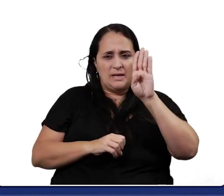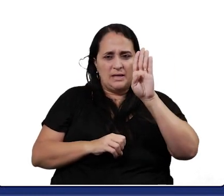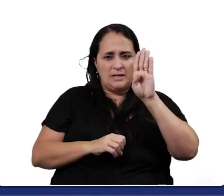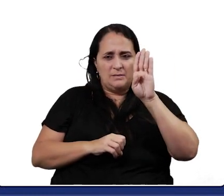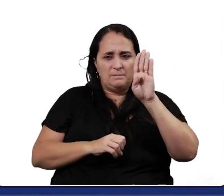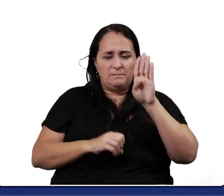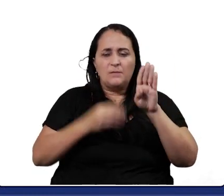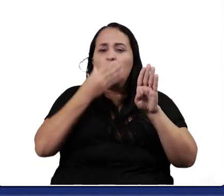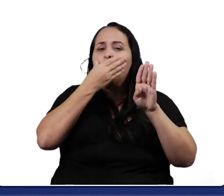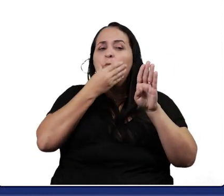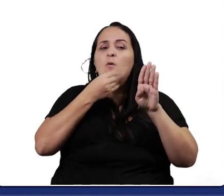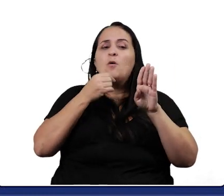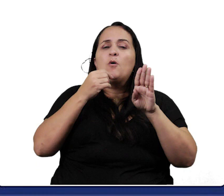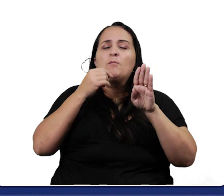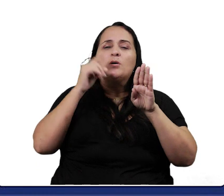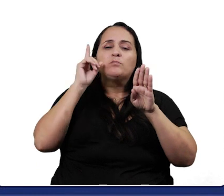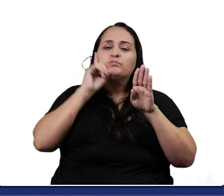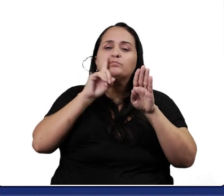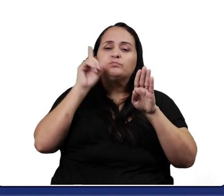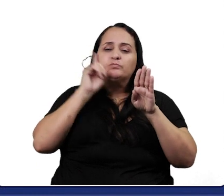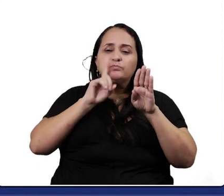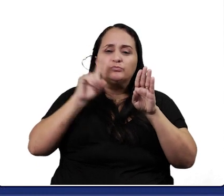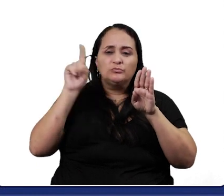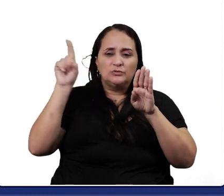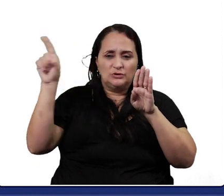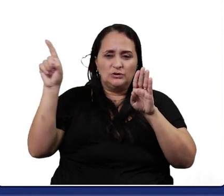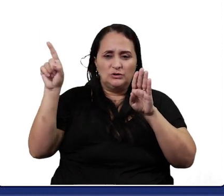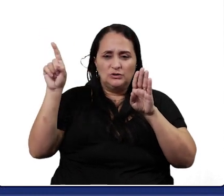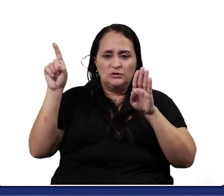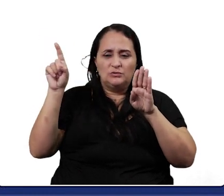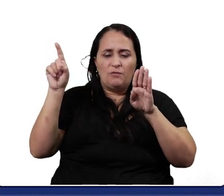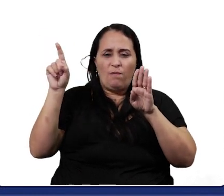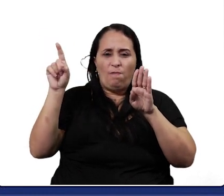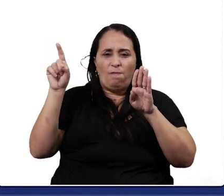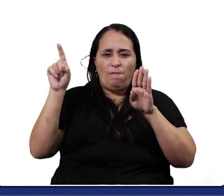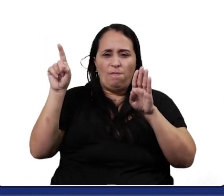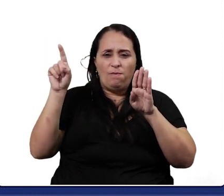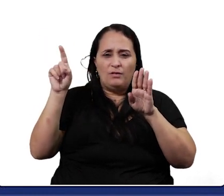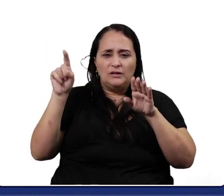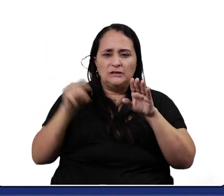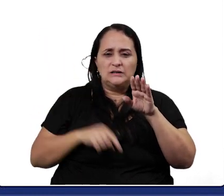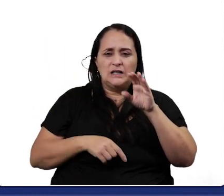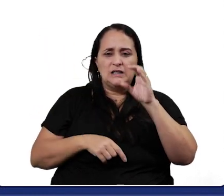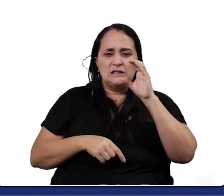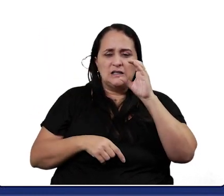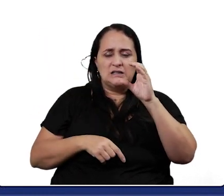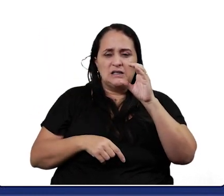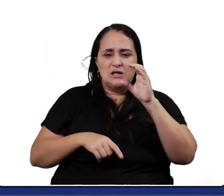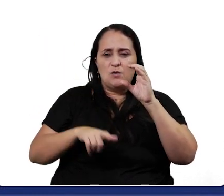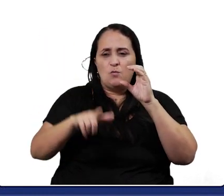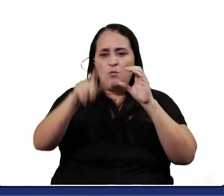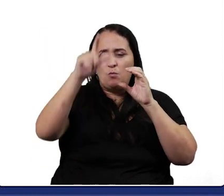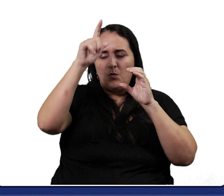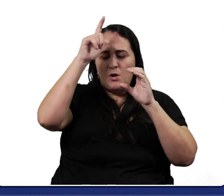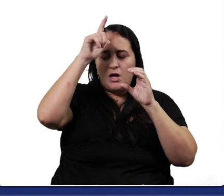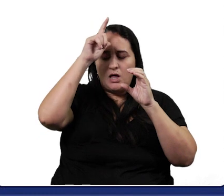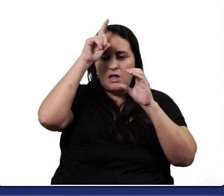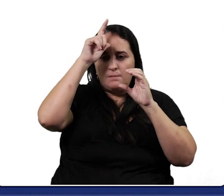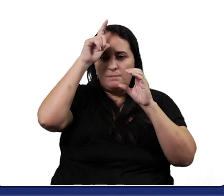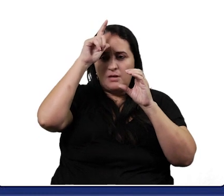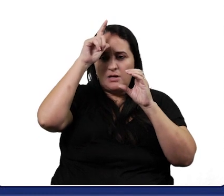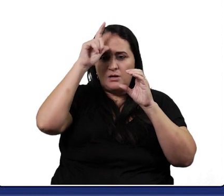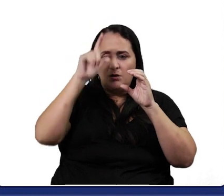Letra B. O americano Jesse Owens. Letra C. o